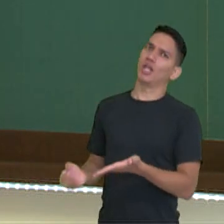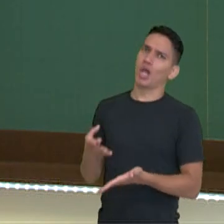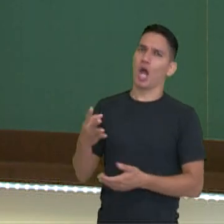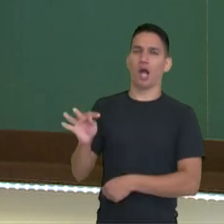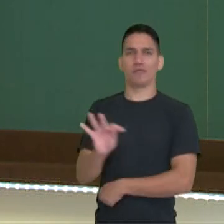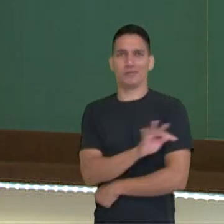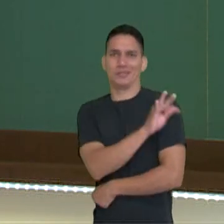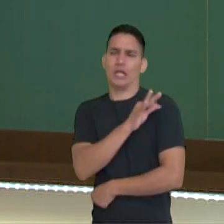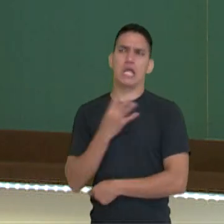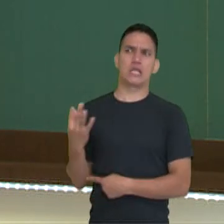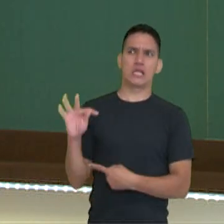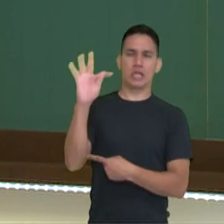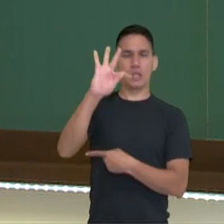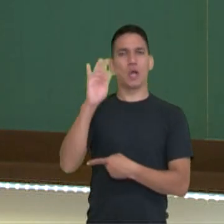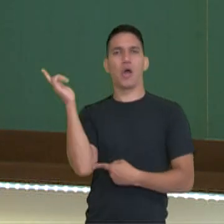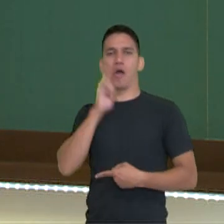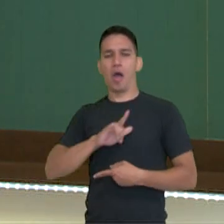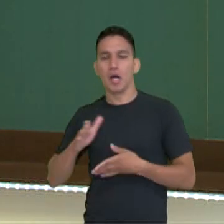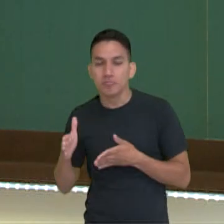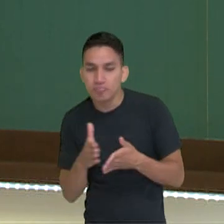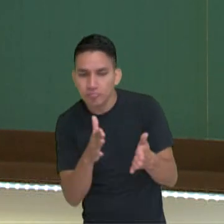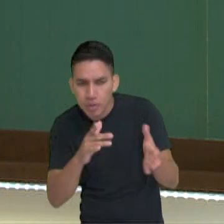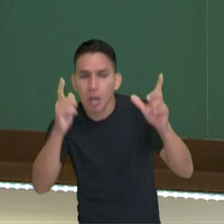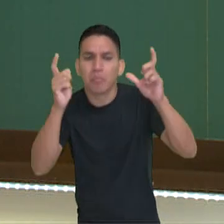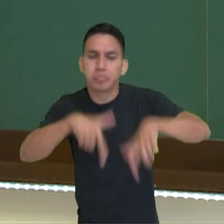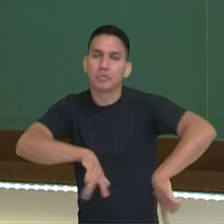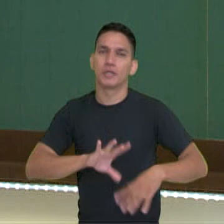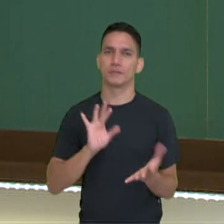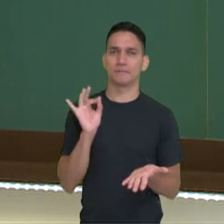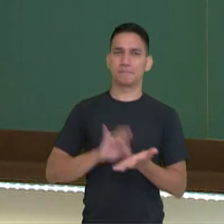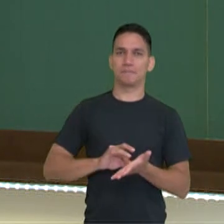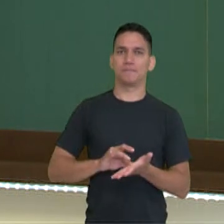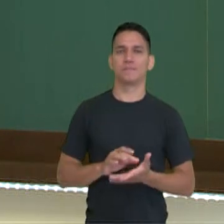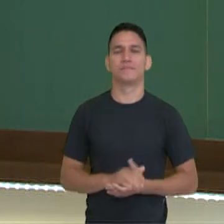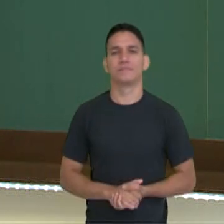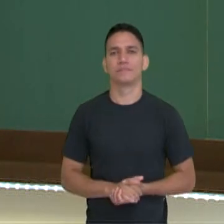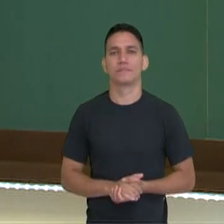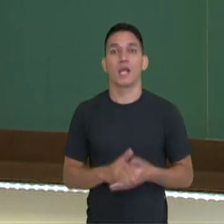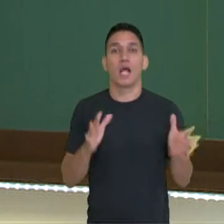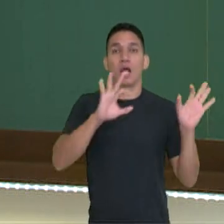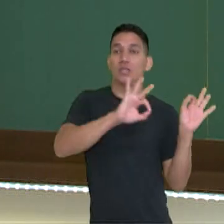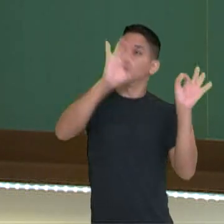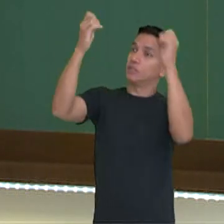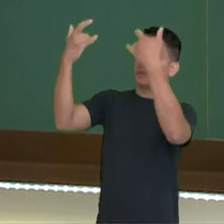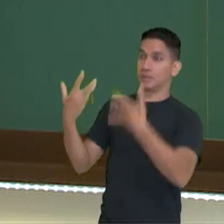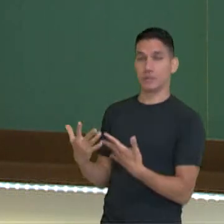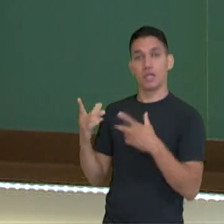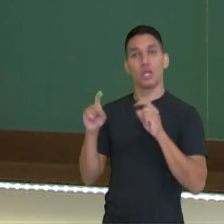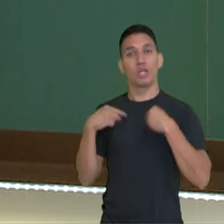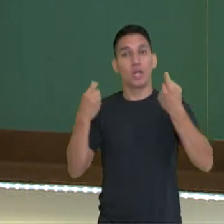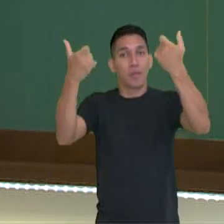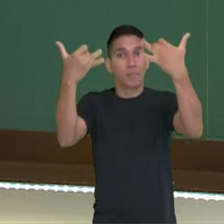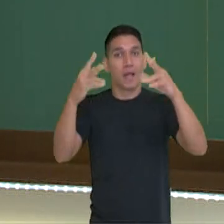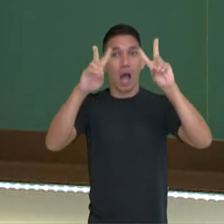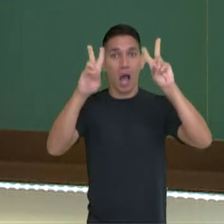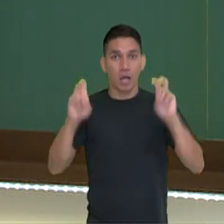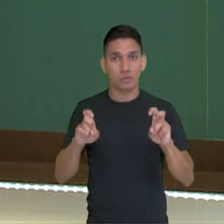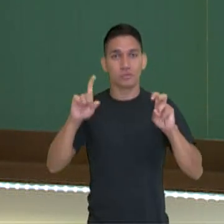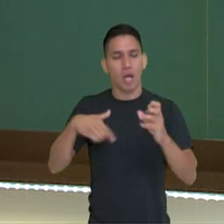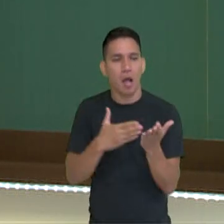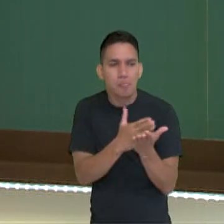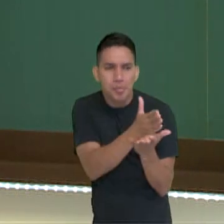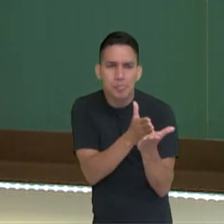sentido de orientação e de localização geográfica. Nesse vídeo, nós falamos sobre a